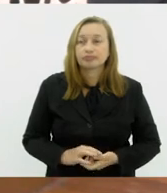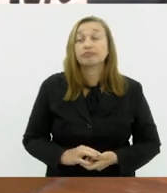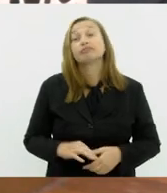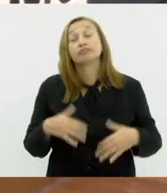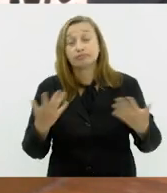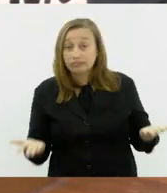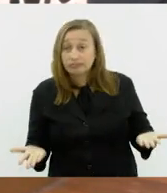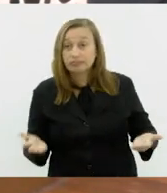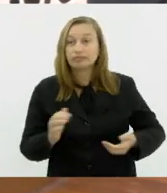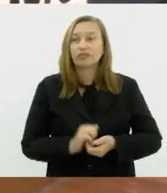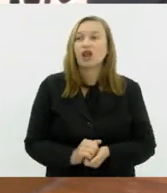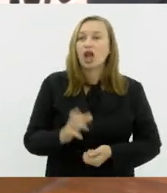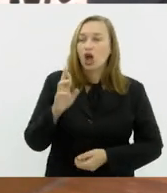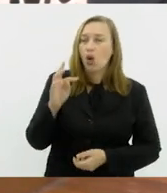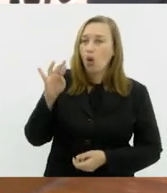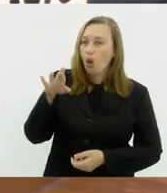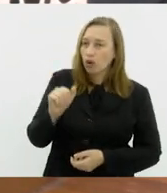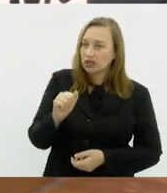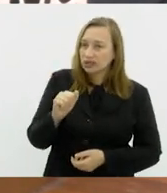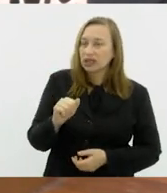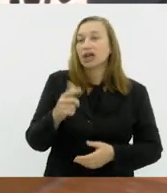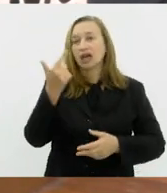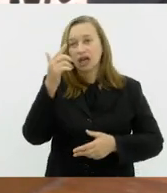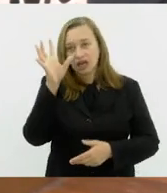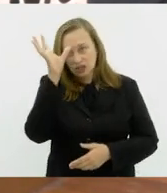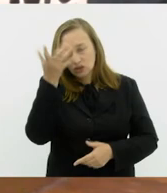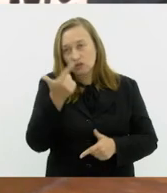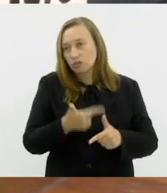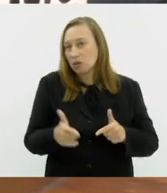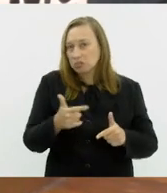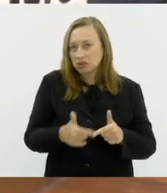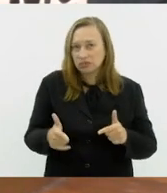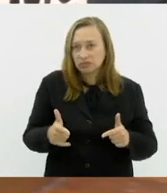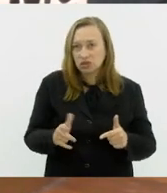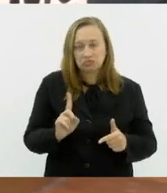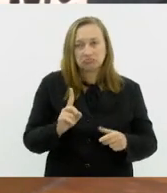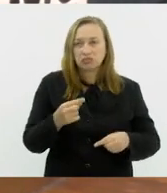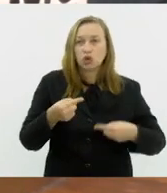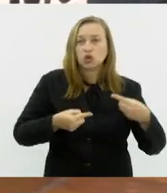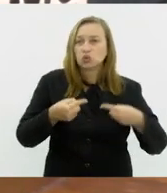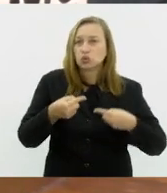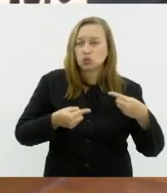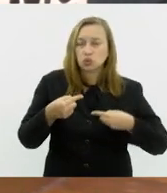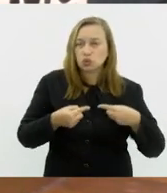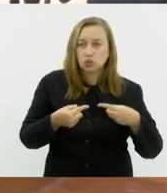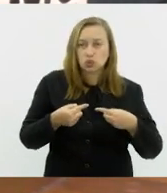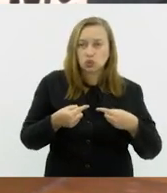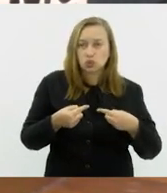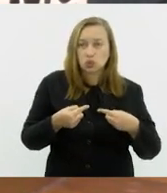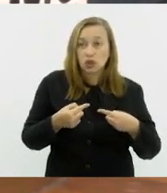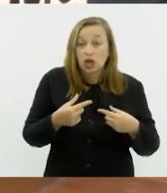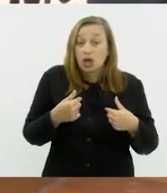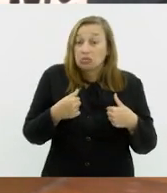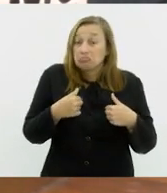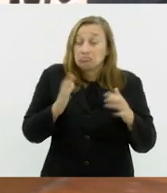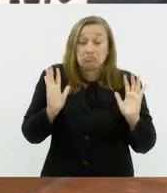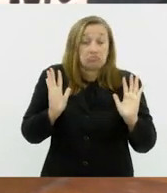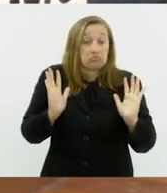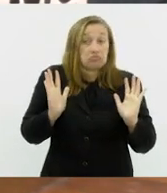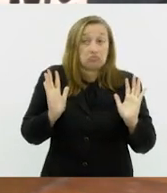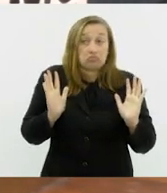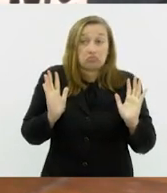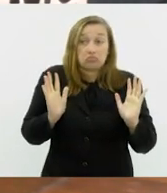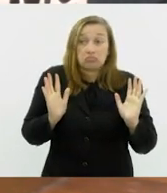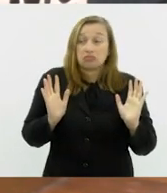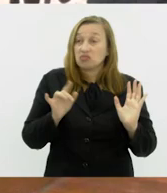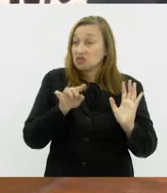Então, extinguir a rota resolve o problema. Gente, eu não estou discutindo aqui, assim, eu não sou. Por mim, se o que a decisão